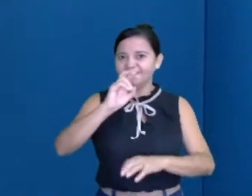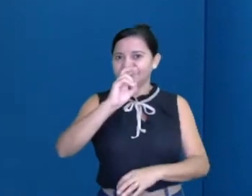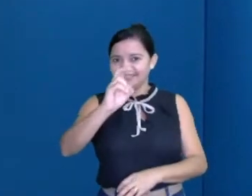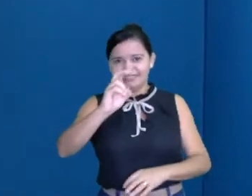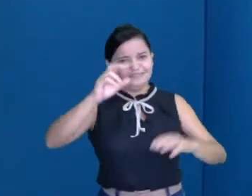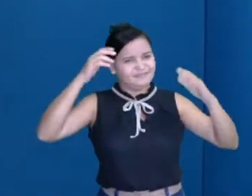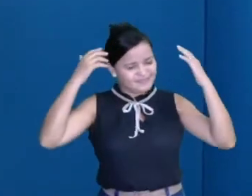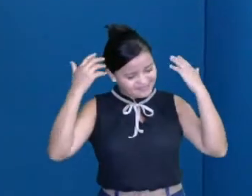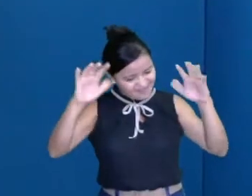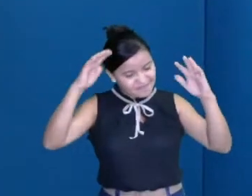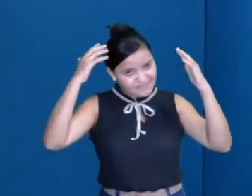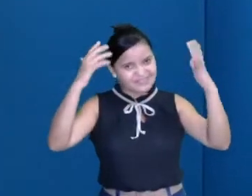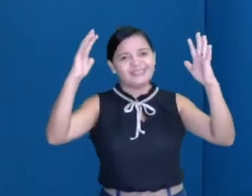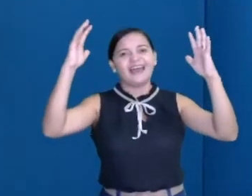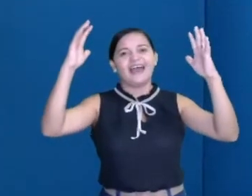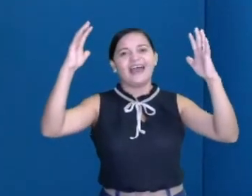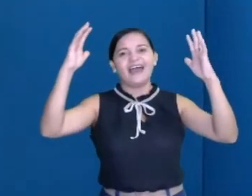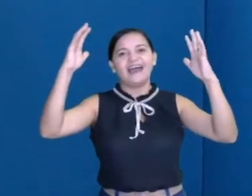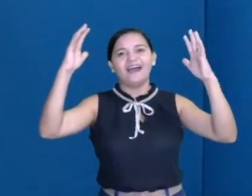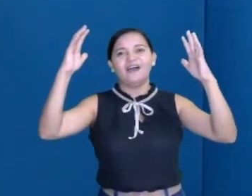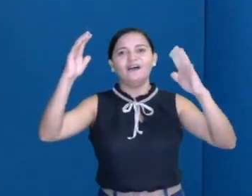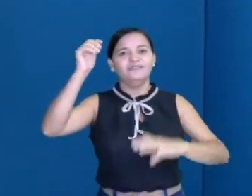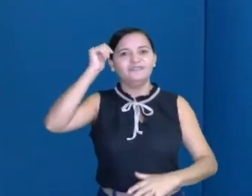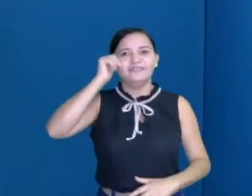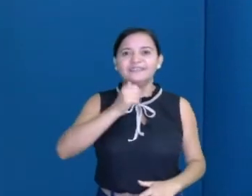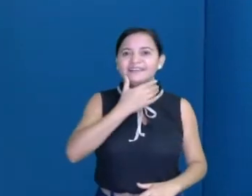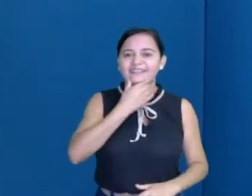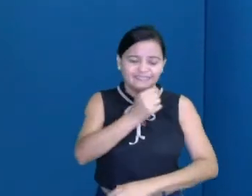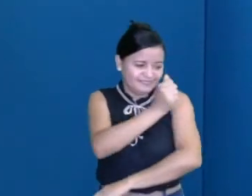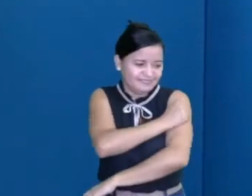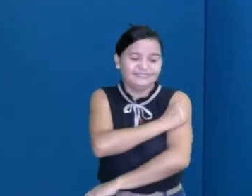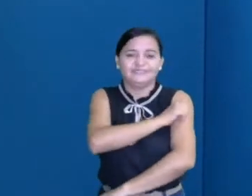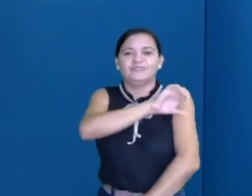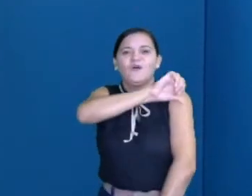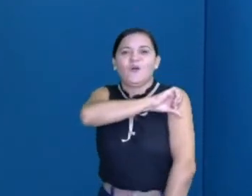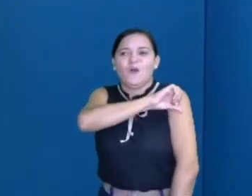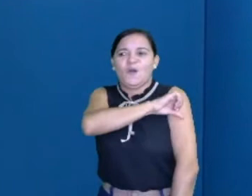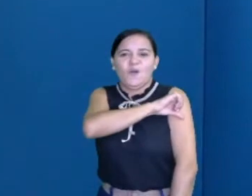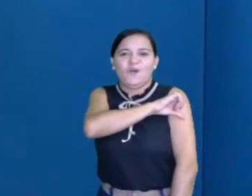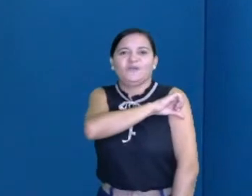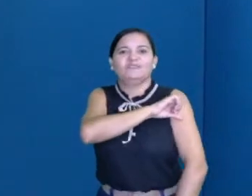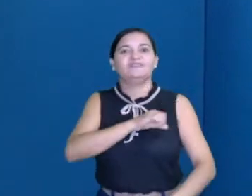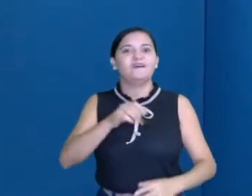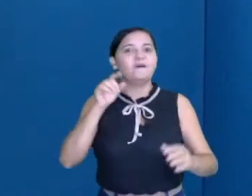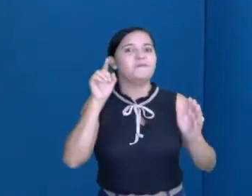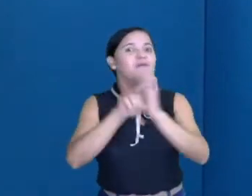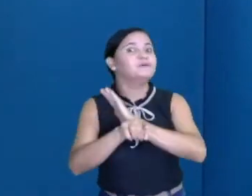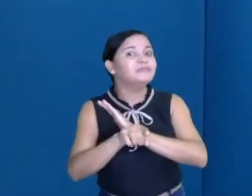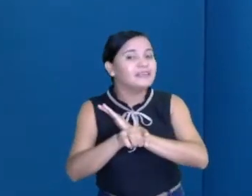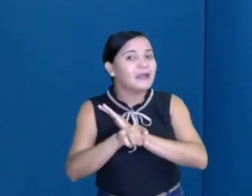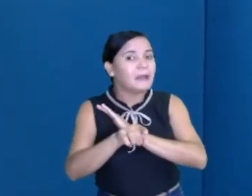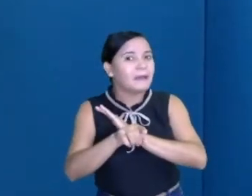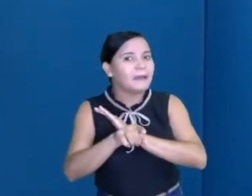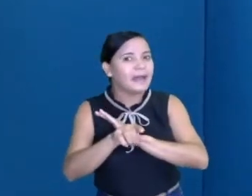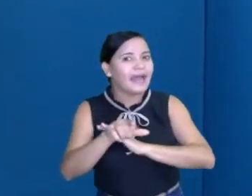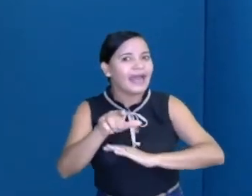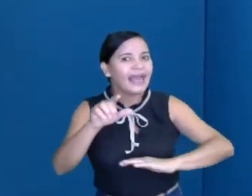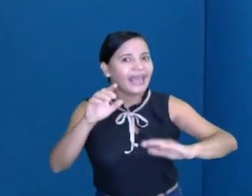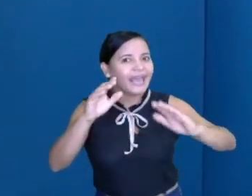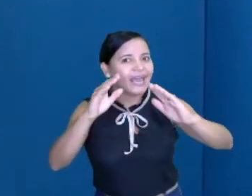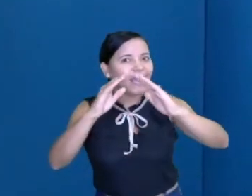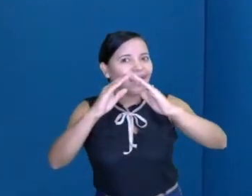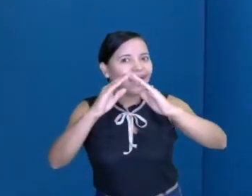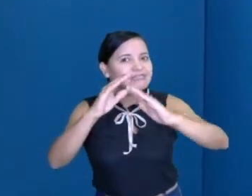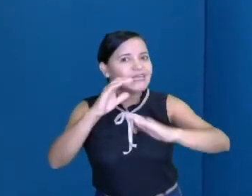Salve, salve, aluna e aluno do 9º ano. Quem é que está aqui na área? Tio Aprígio, fazendo aquela perguntinha básica. Tem aluno